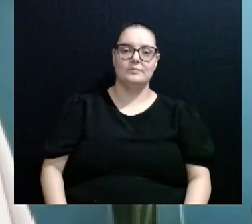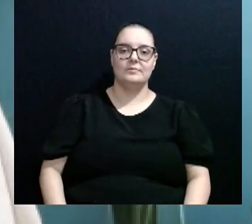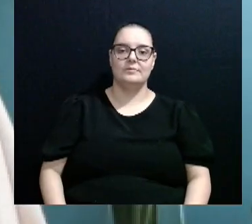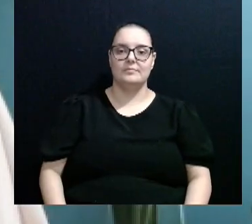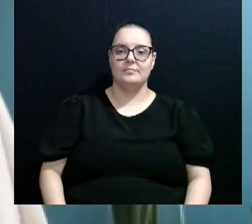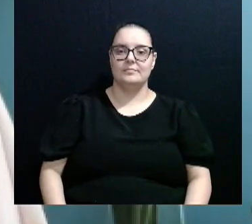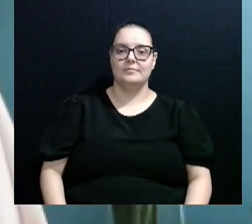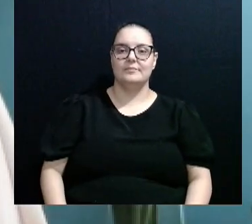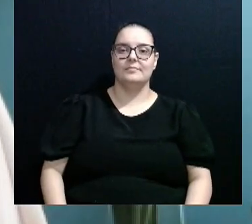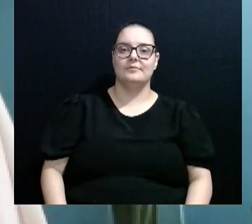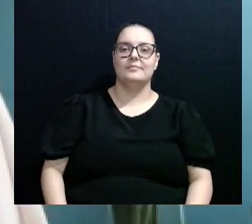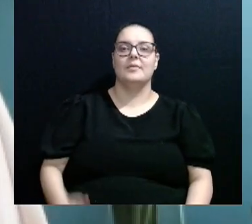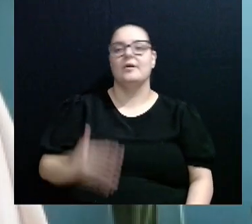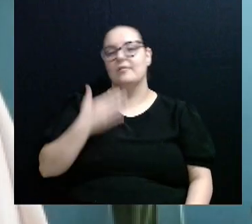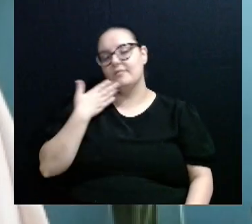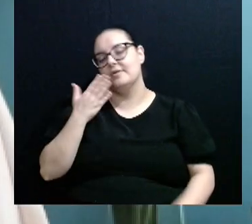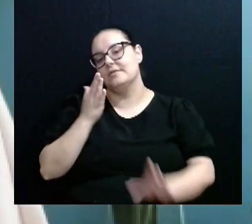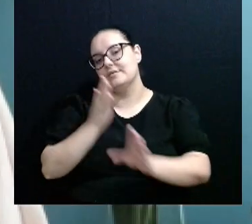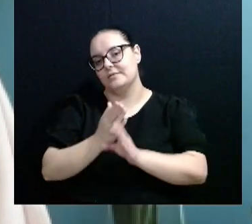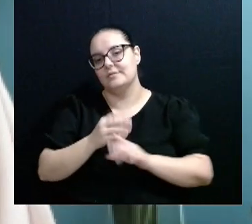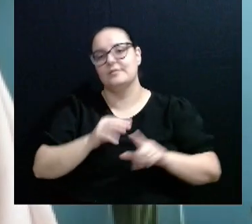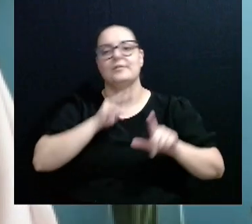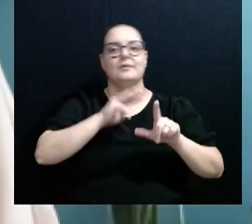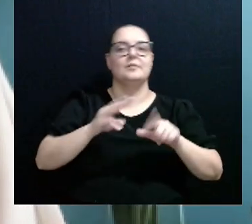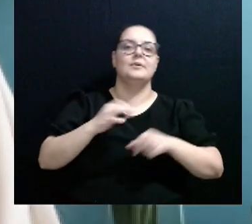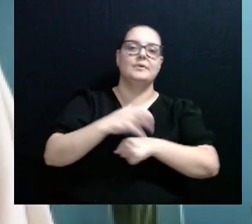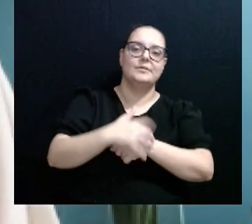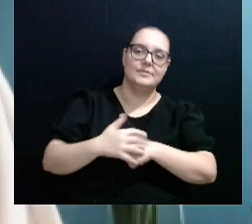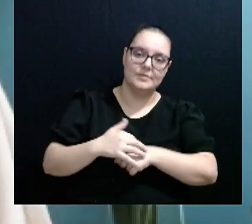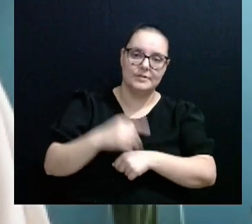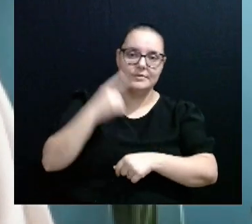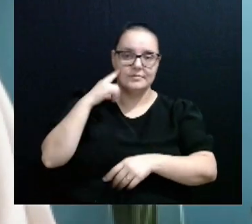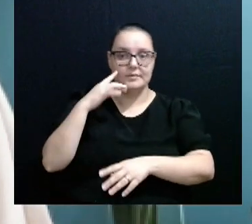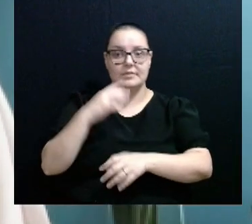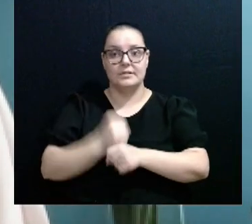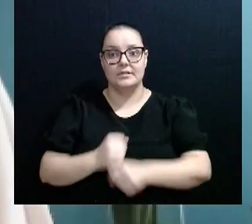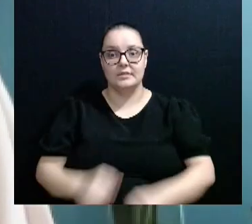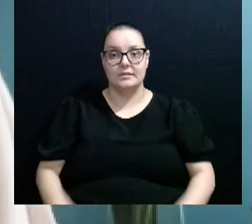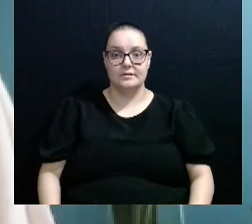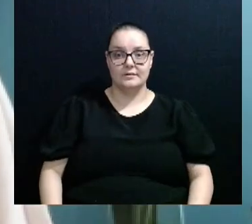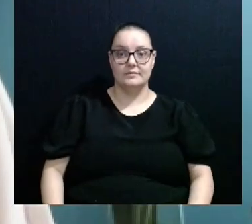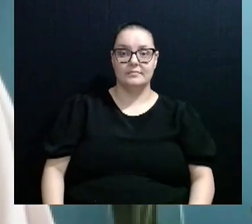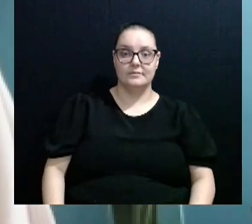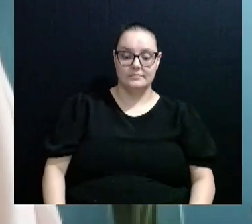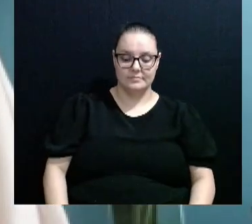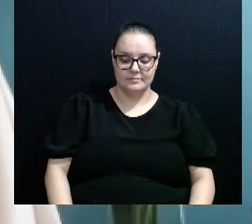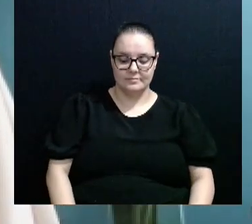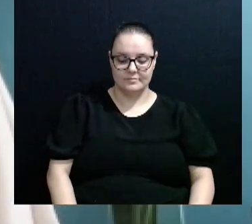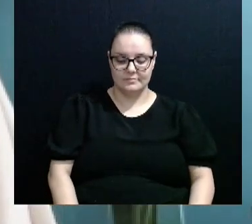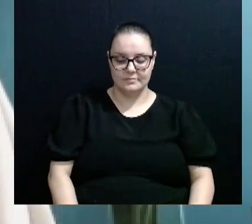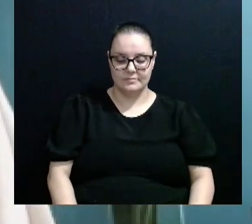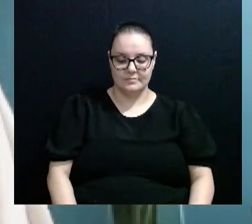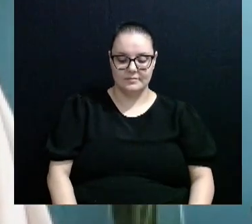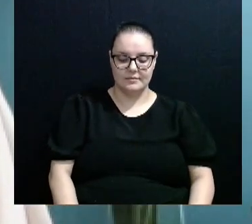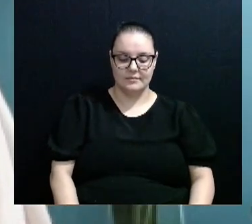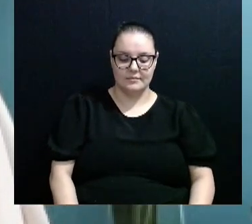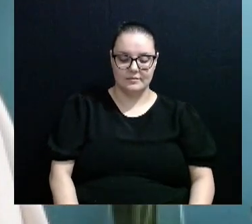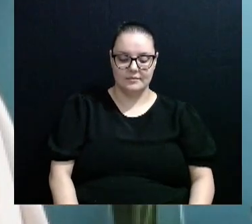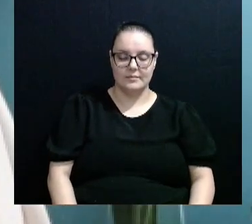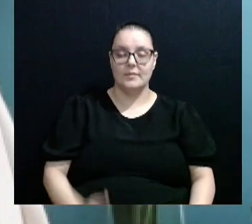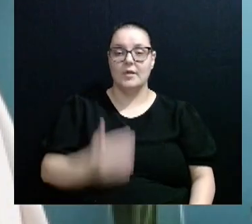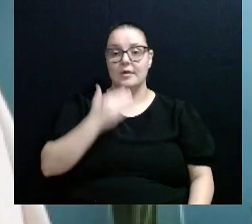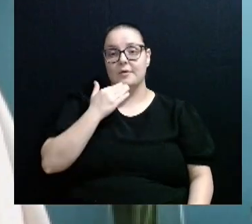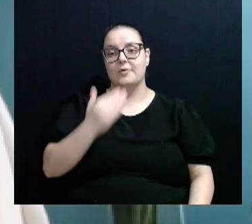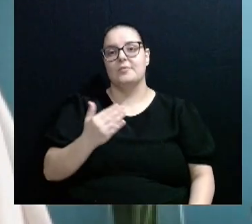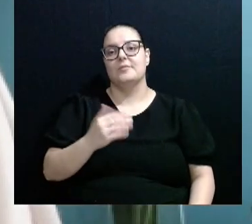mas nas plataformas digitais de forma geral. E eu pediria para as pessoas me seguirem,